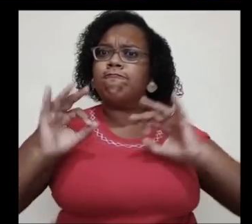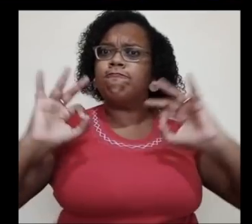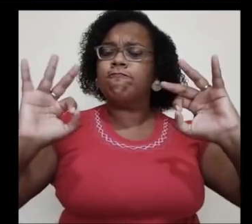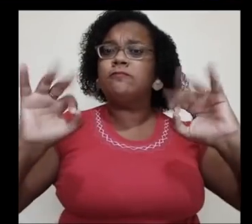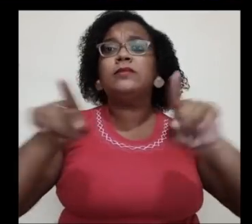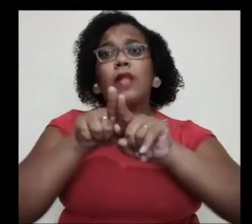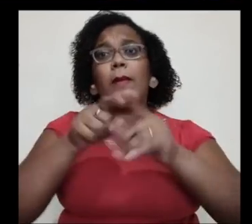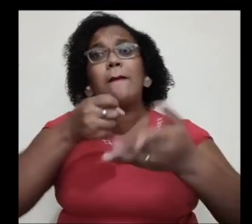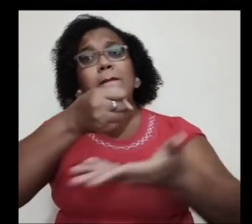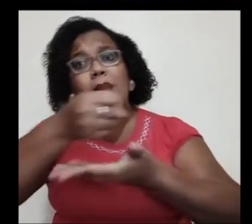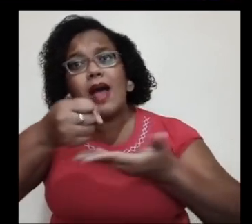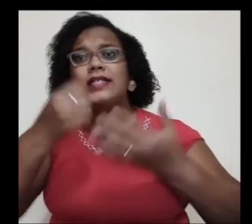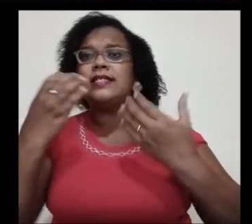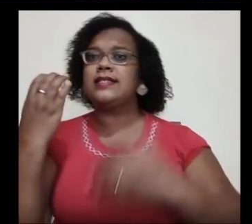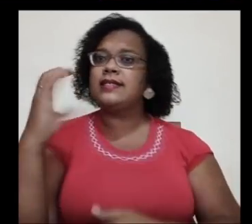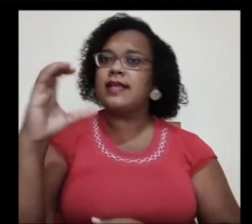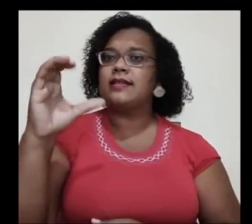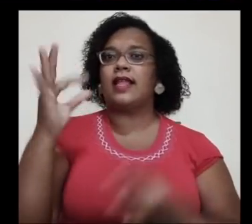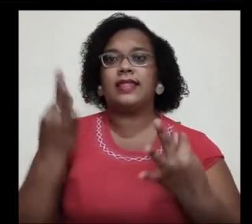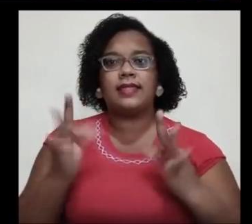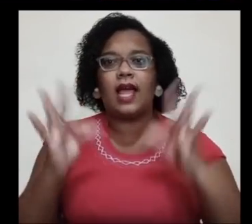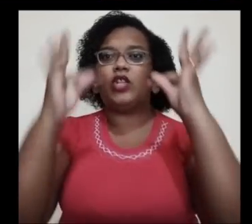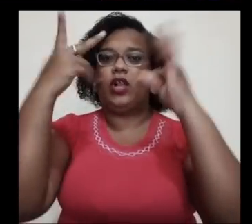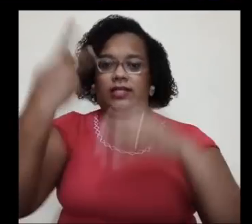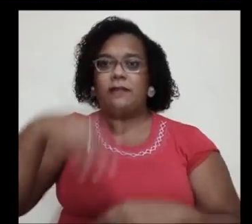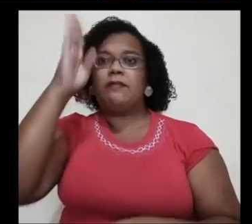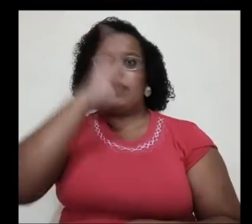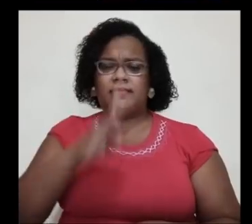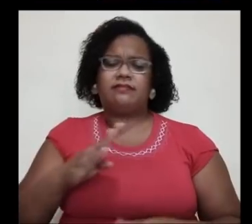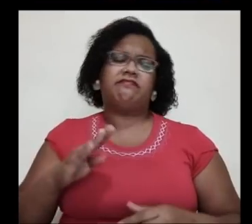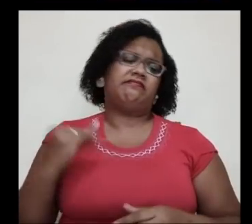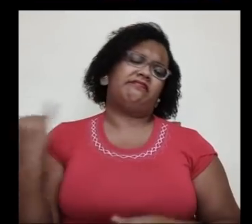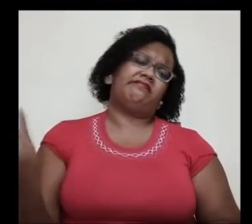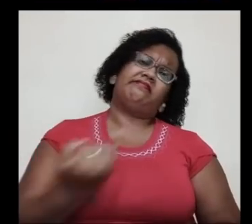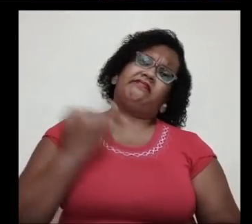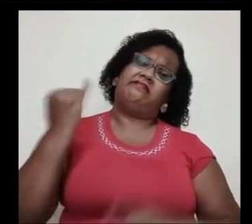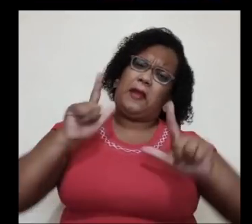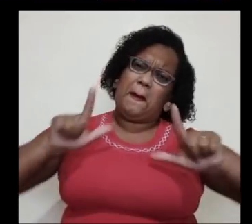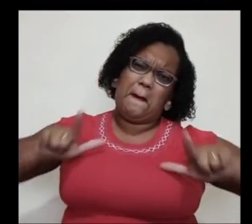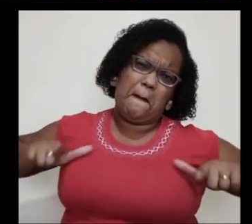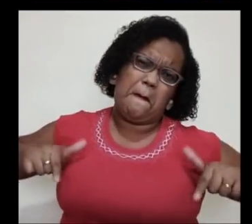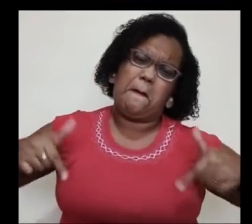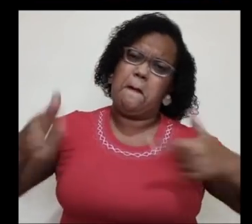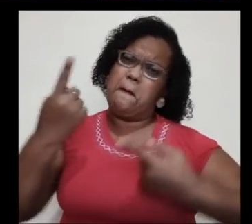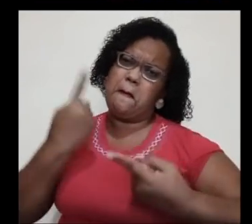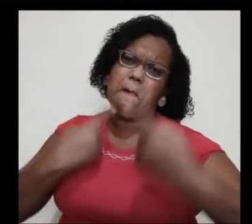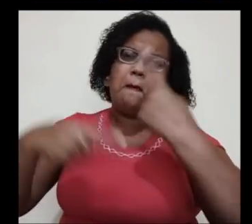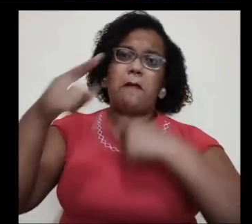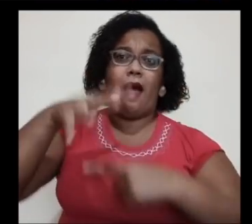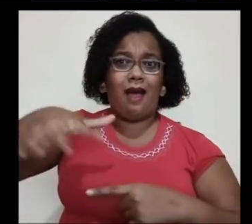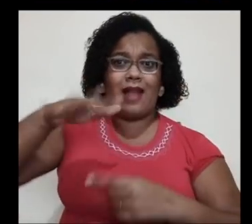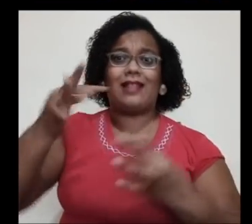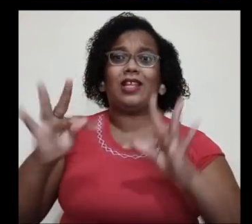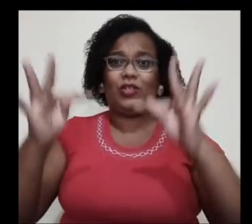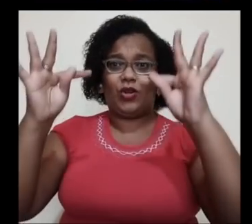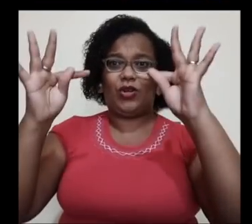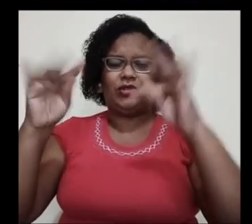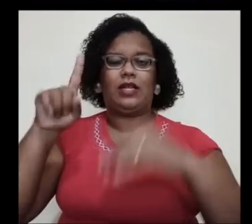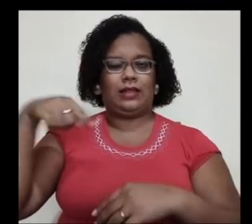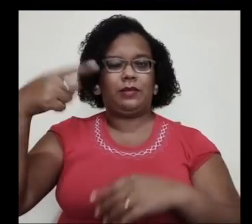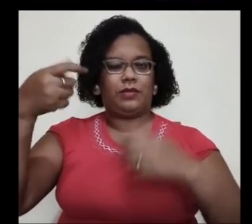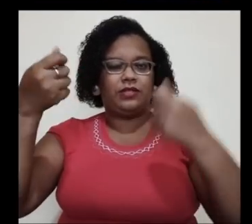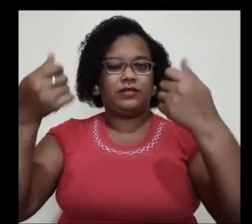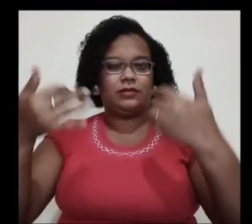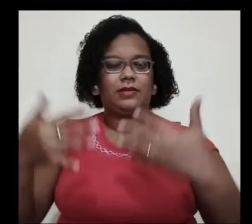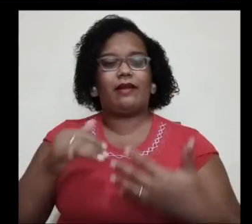tecnológica. Vou mencionar depois que, infelizmente, a inovação no Brasil está muito atrasada, mas esses exemplos mostram que poderia